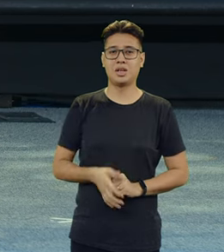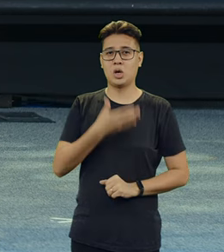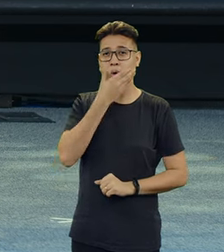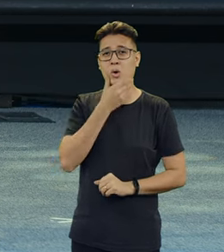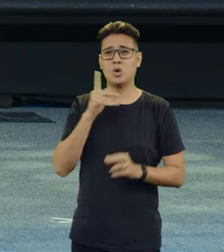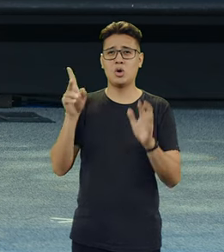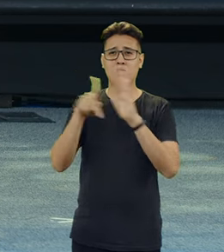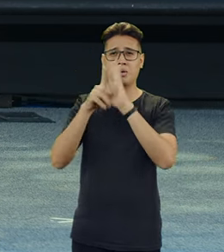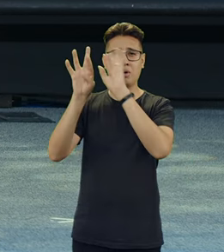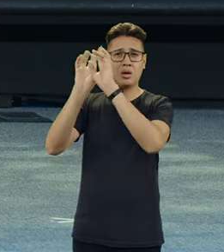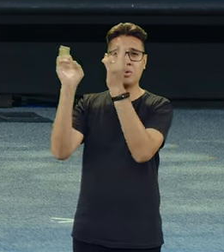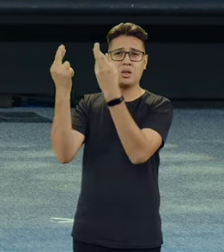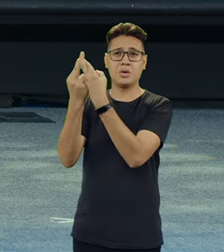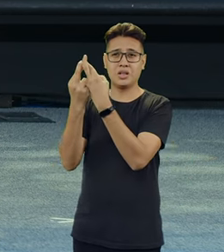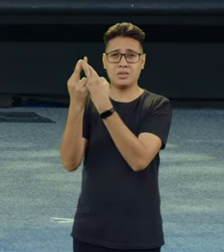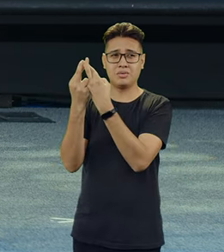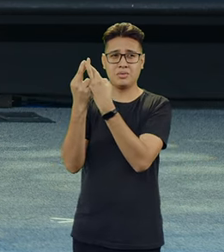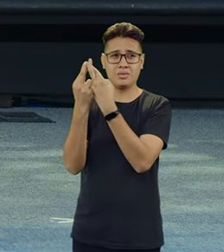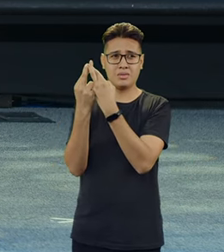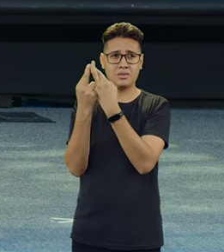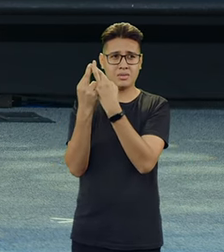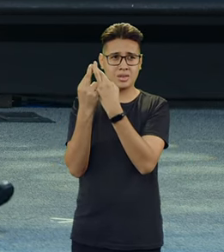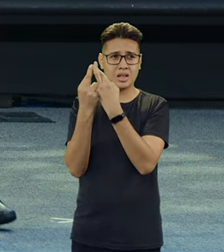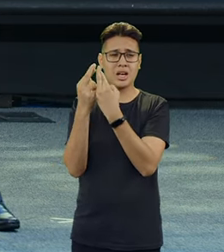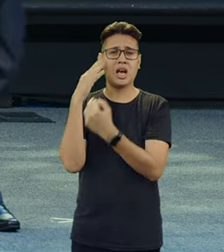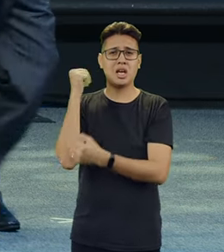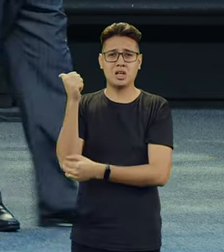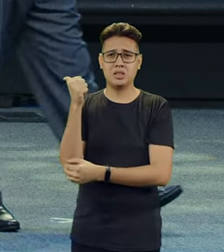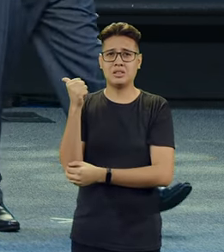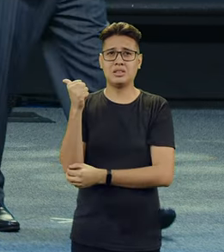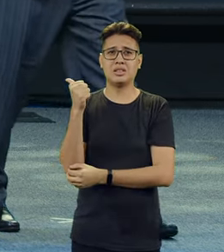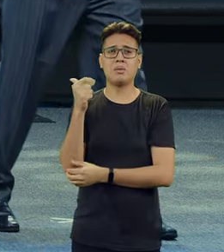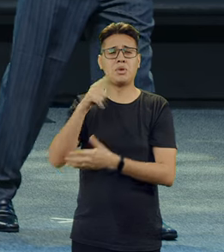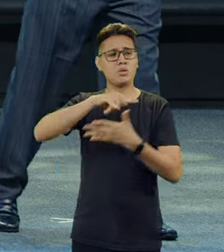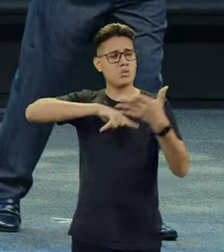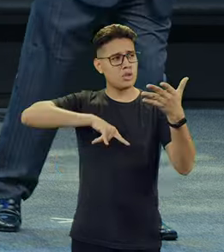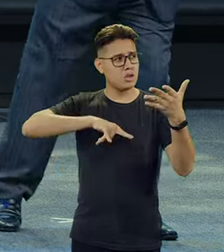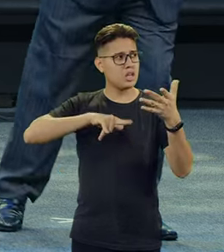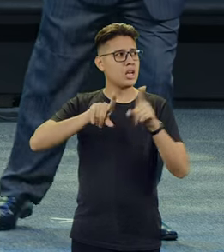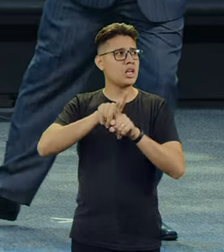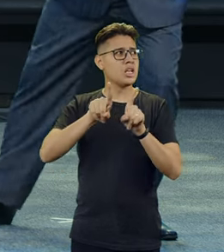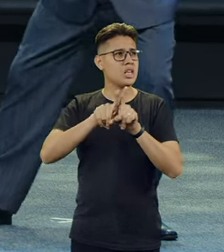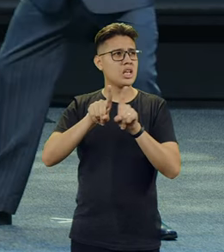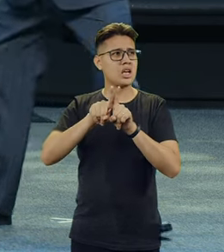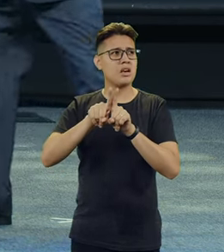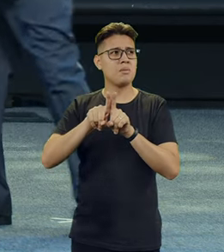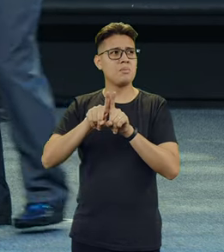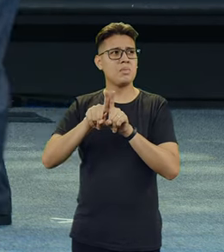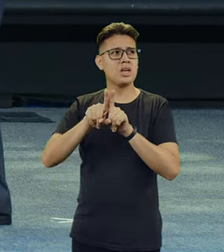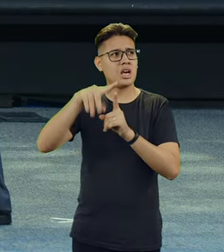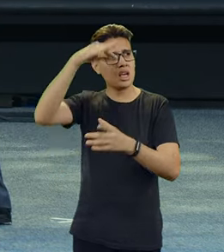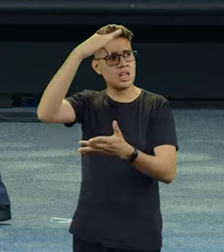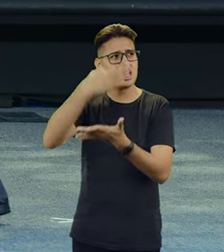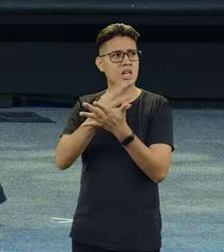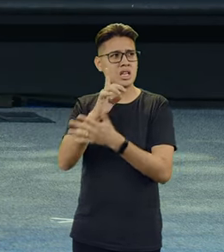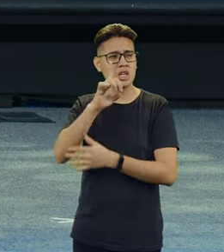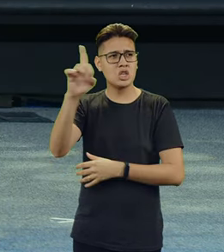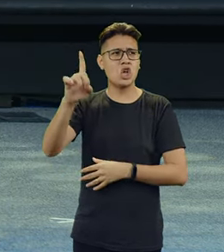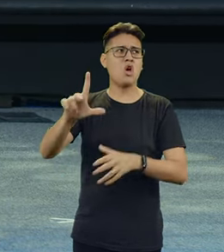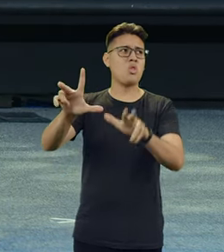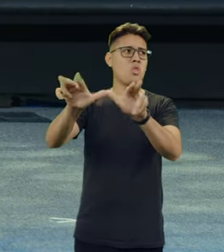Homem do reino é aquele que sabe que com o contrato e a garantia de Deus nunca sairá